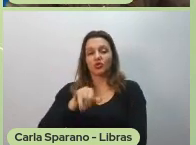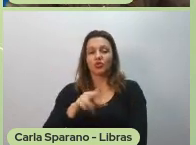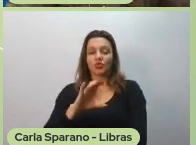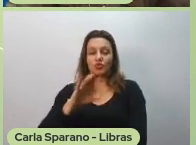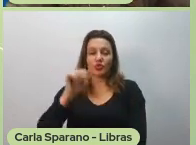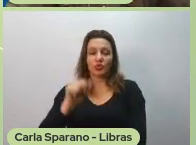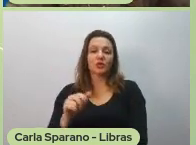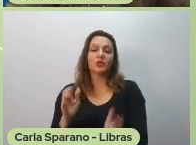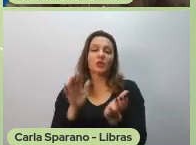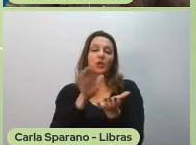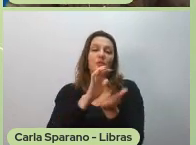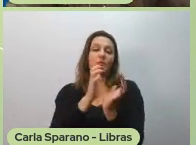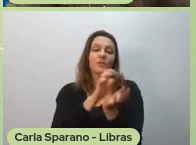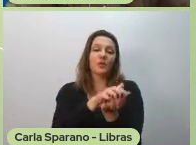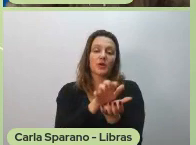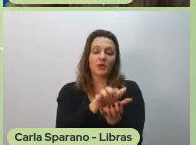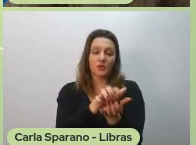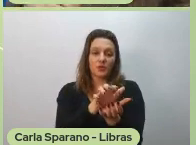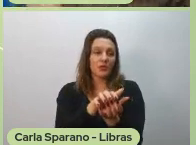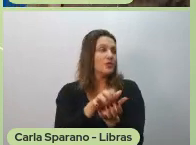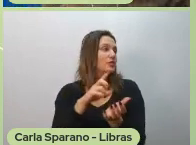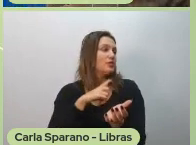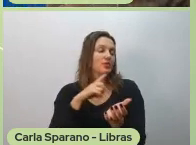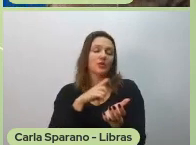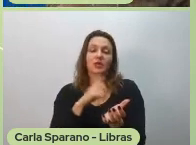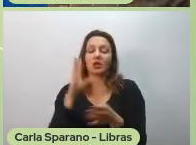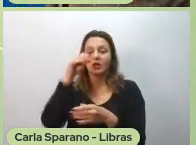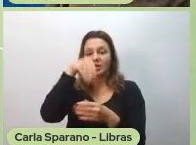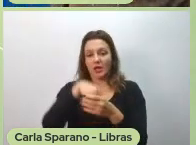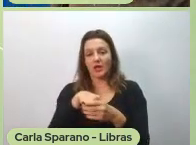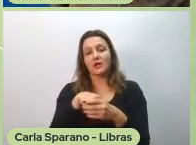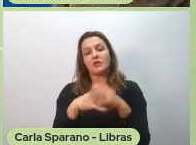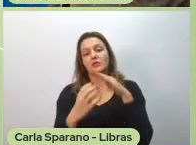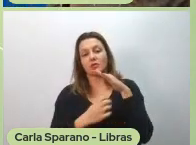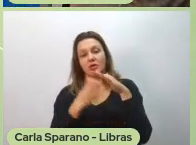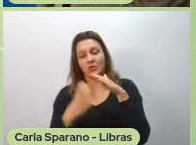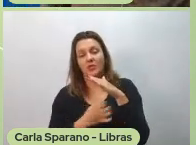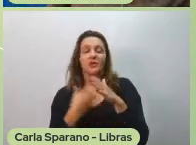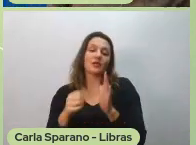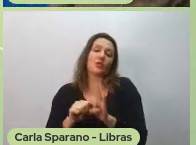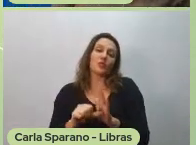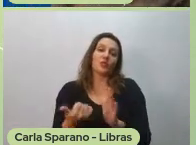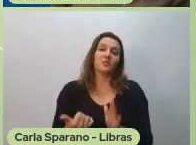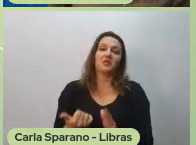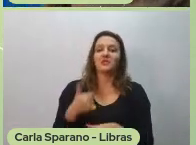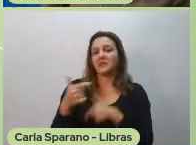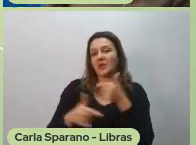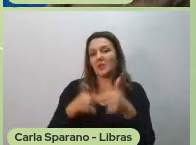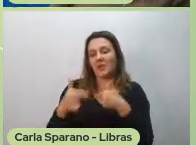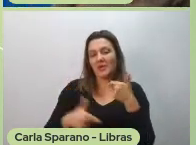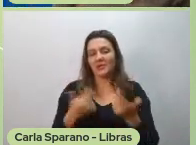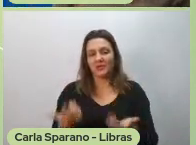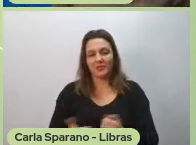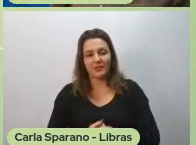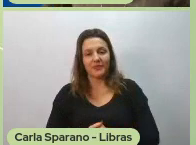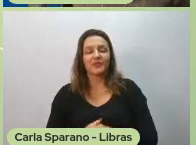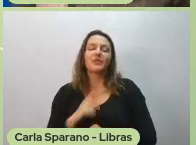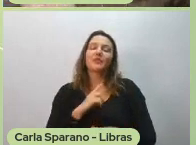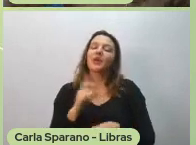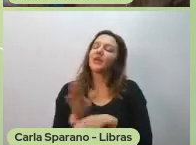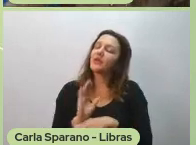NAVE para dentro da companhia e dá, muitas vezes, seu primeiro emprego, né? E a gente tem